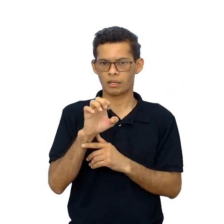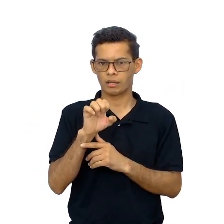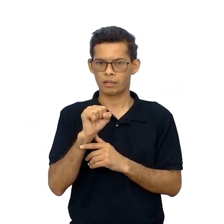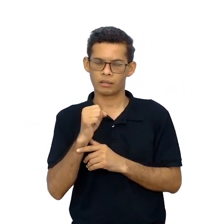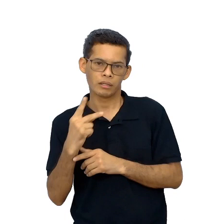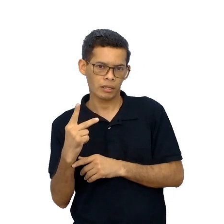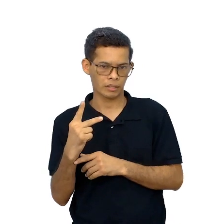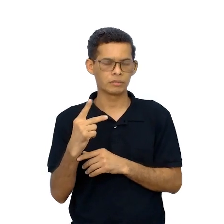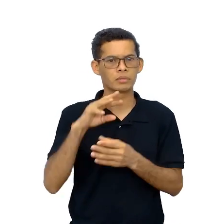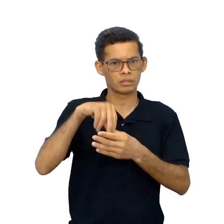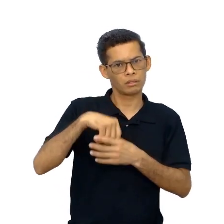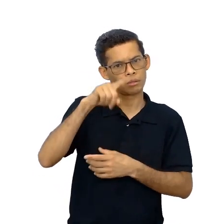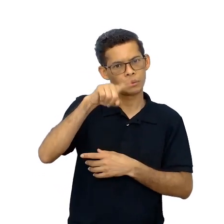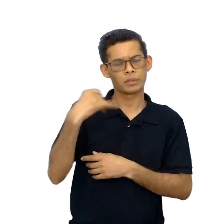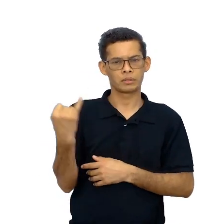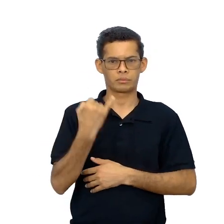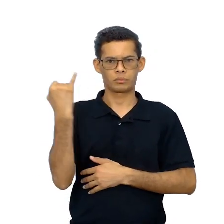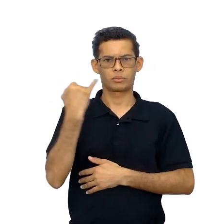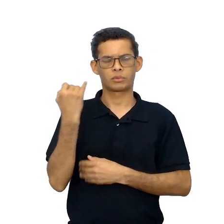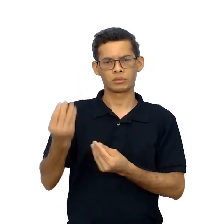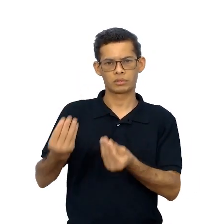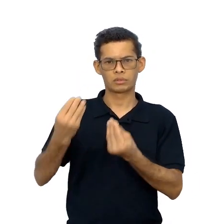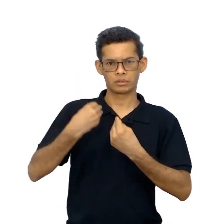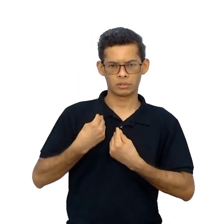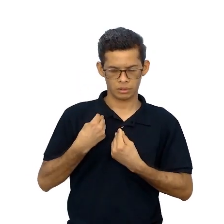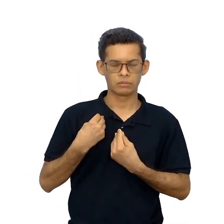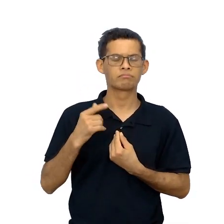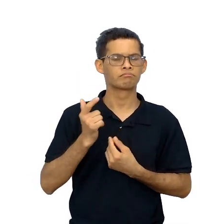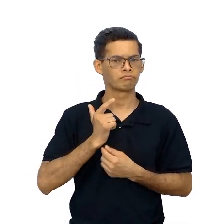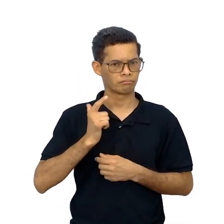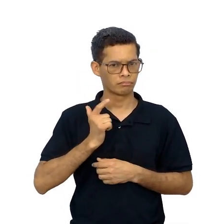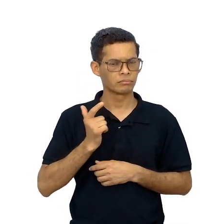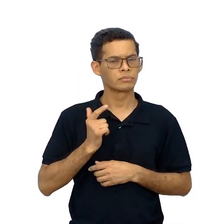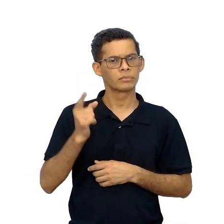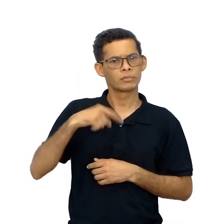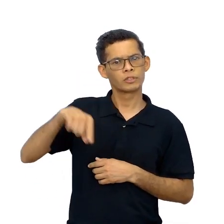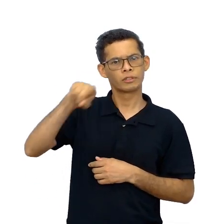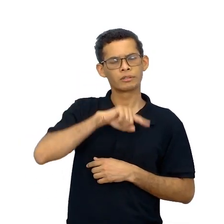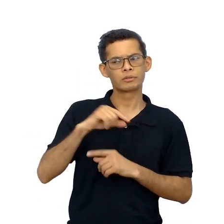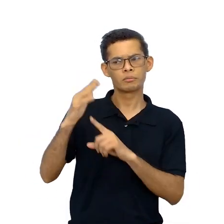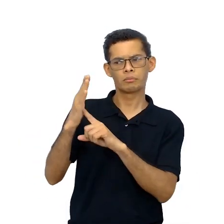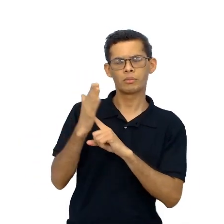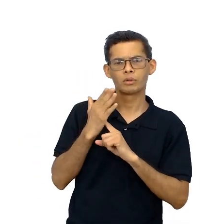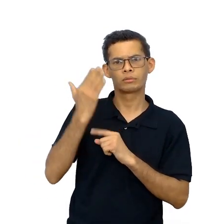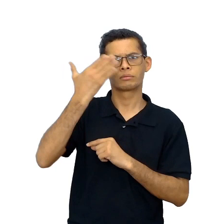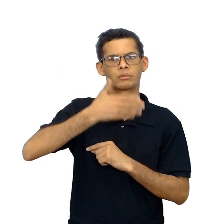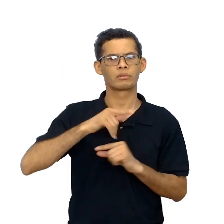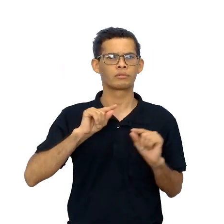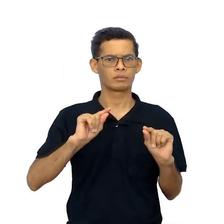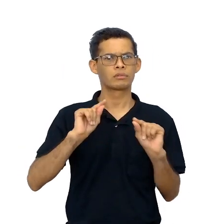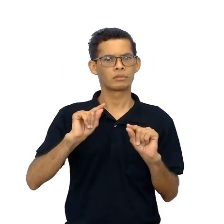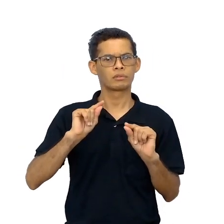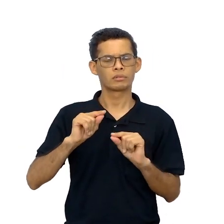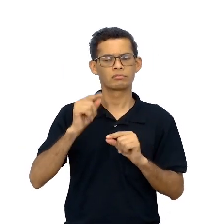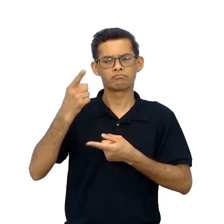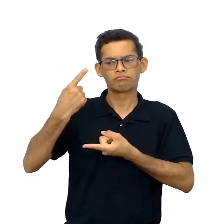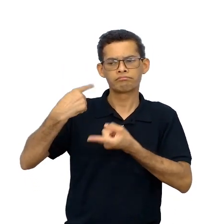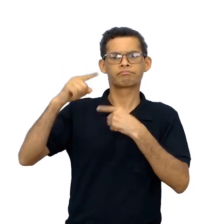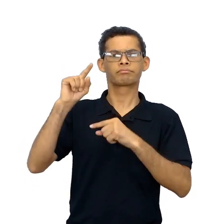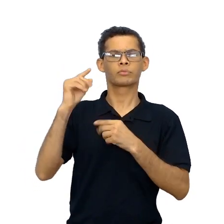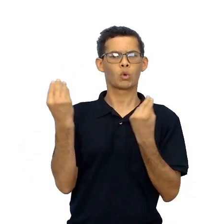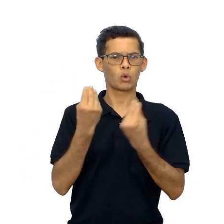de suma importância, que ela nos dá evidências, né, ela nos mostra resultados que podem